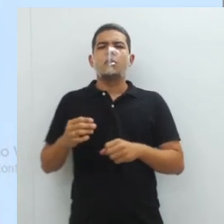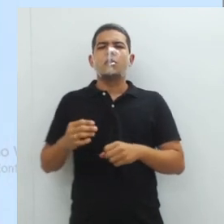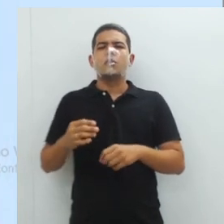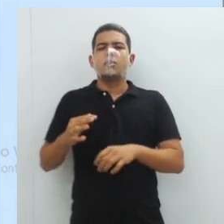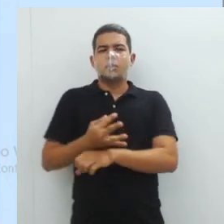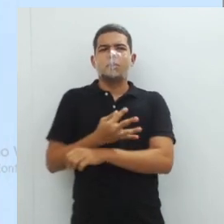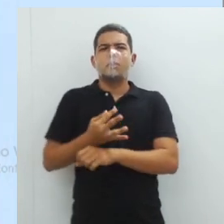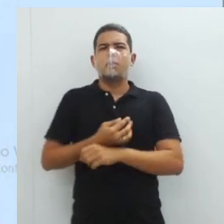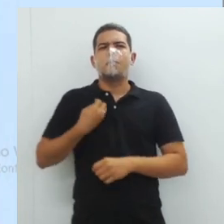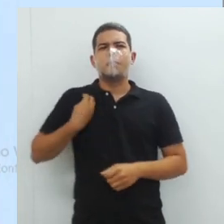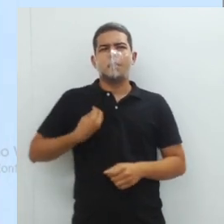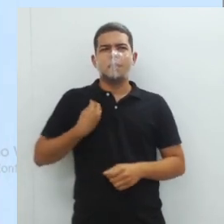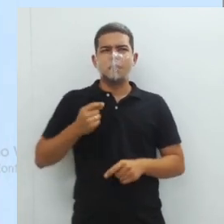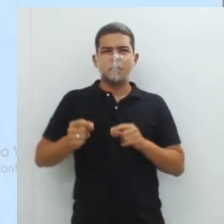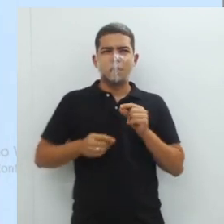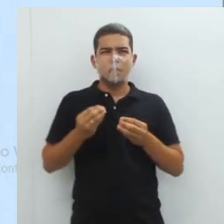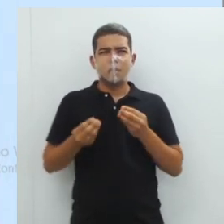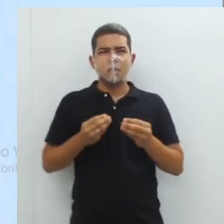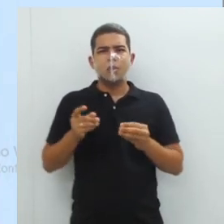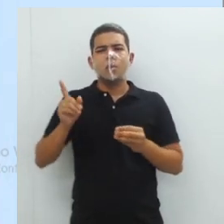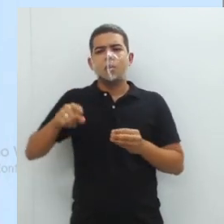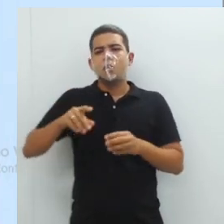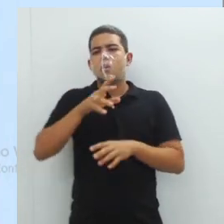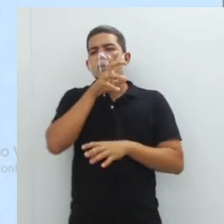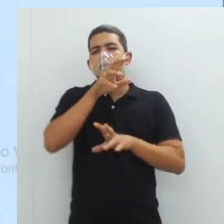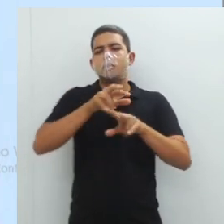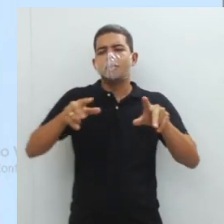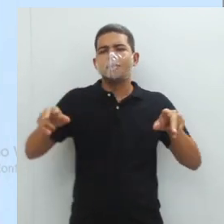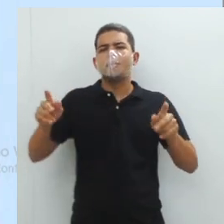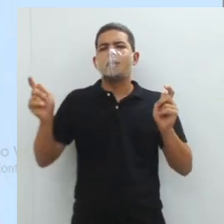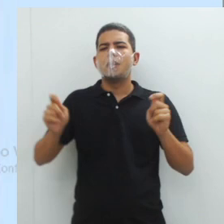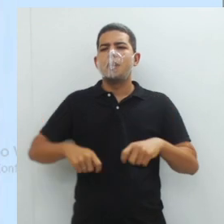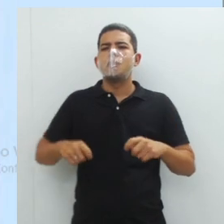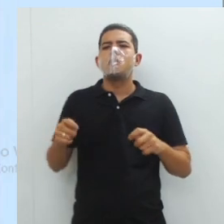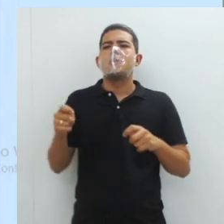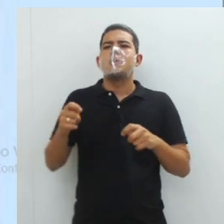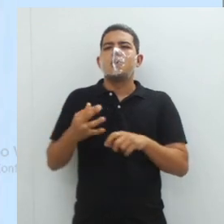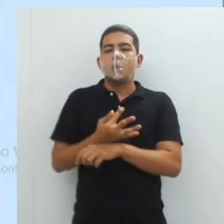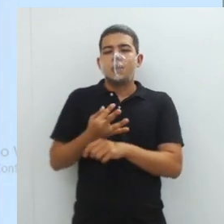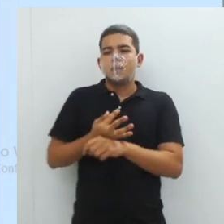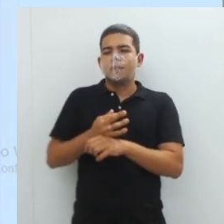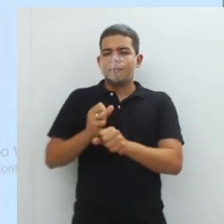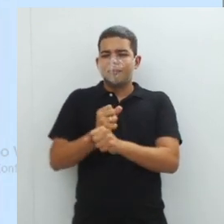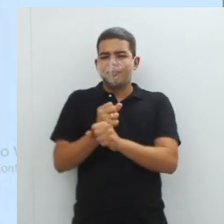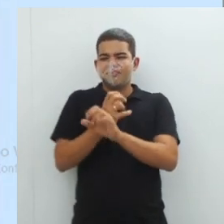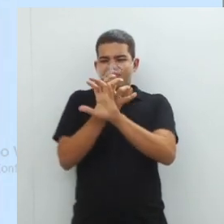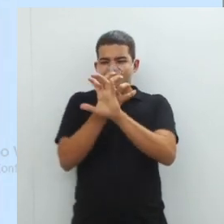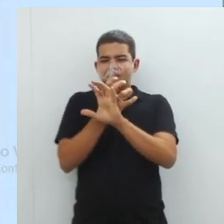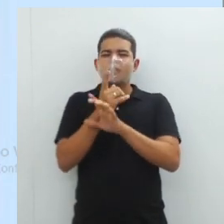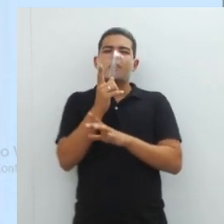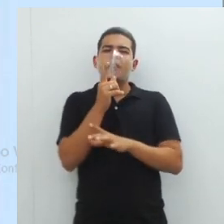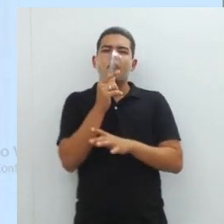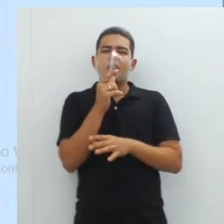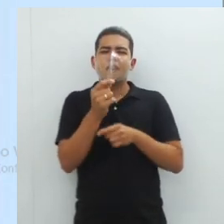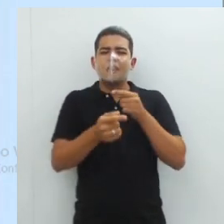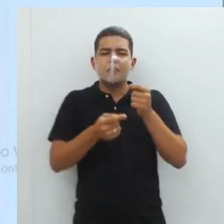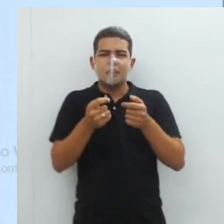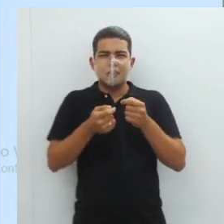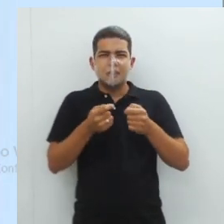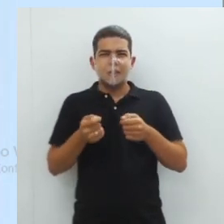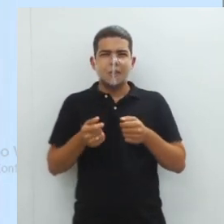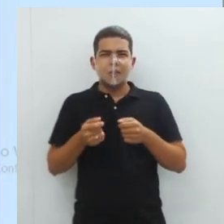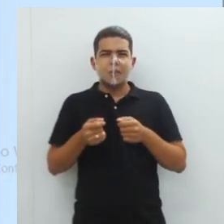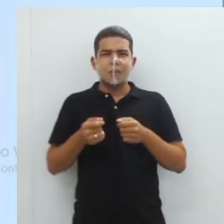da Caatinga são altamente adaptados para a sobrevivência em condições de clima semiárido e com pouca disponibilidade de água. Para isso,